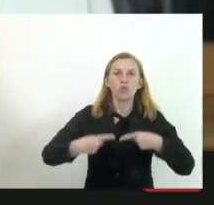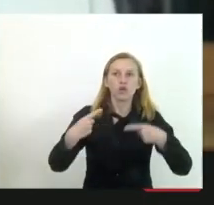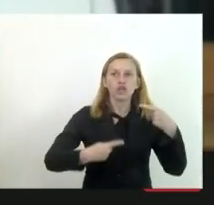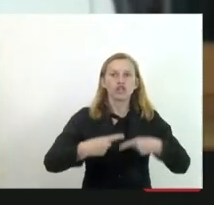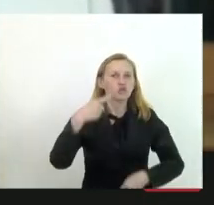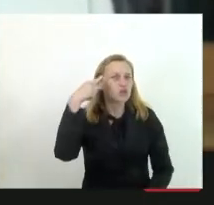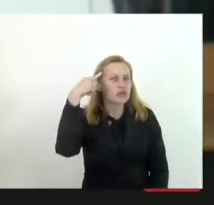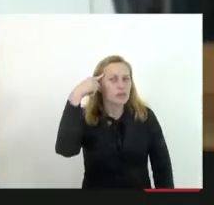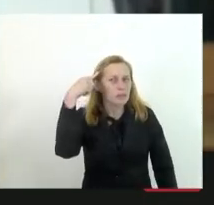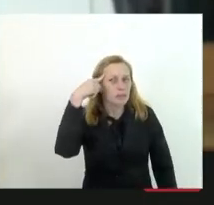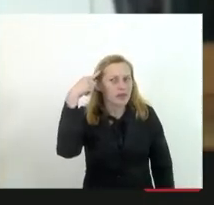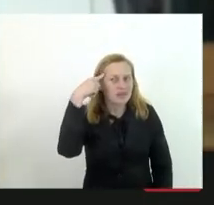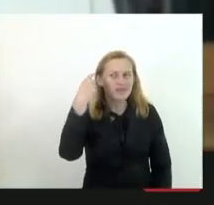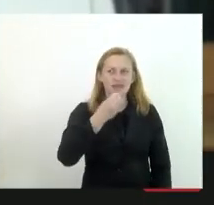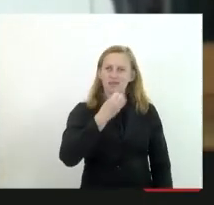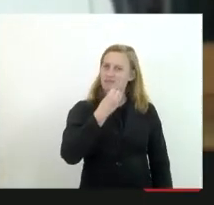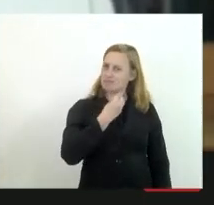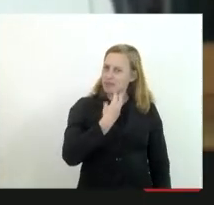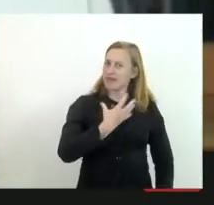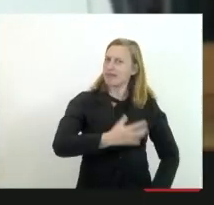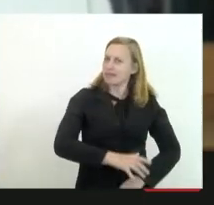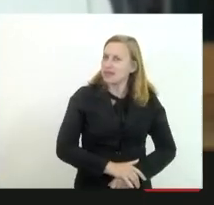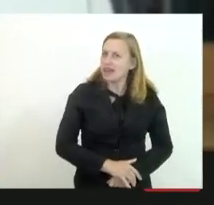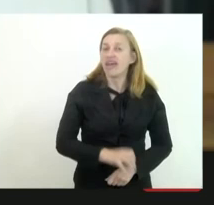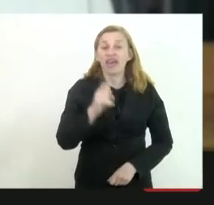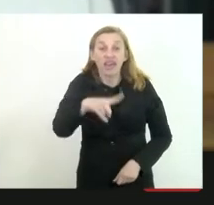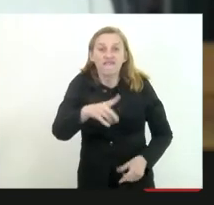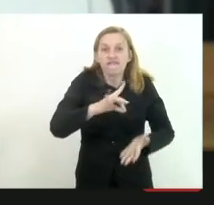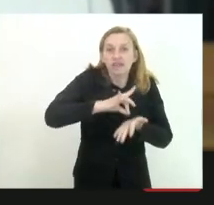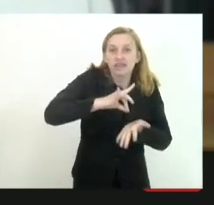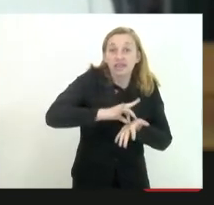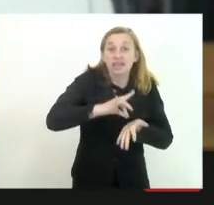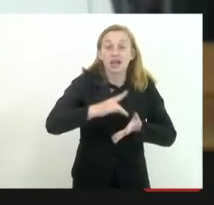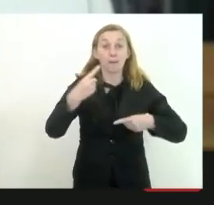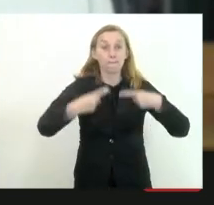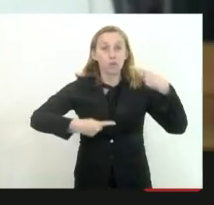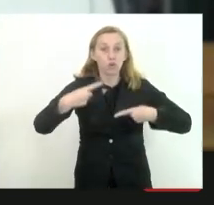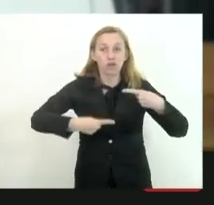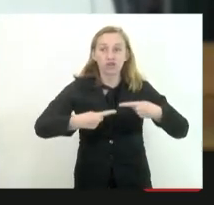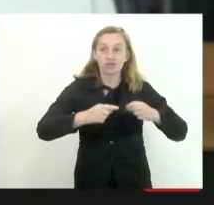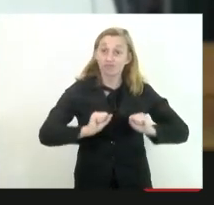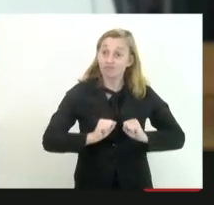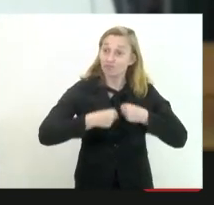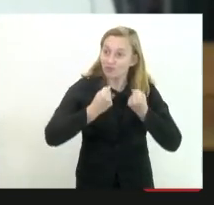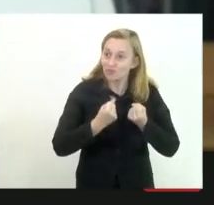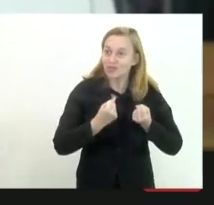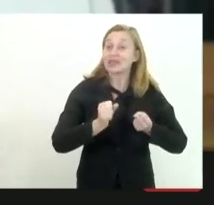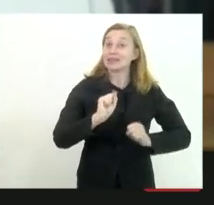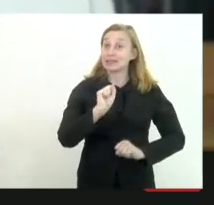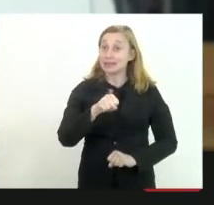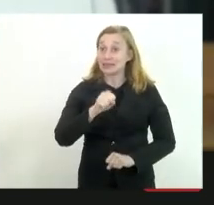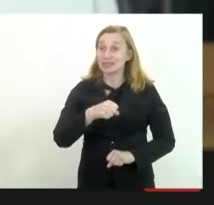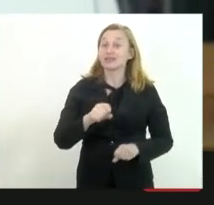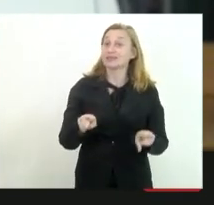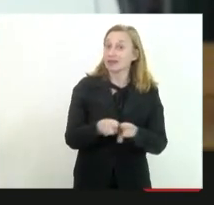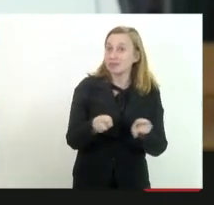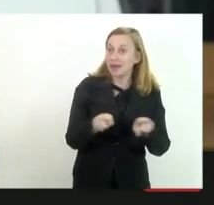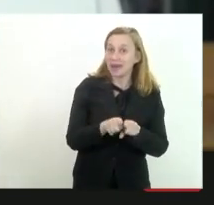no bem, essa é a verdadeira política que nós temos que defender. Além disso, no